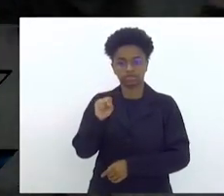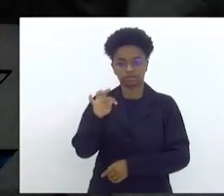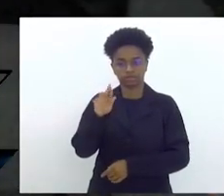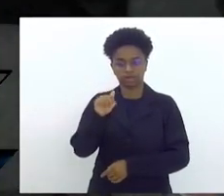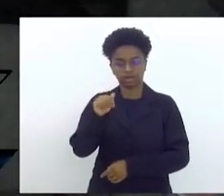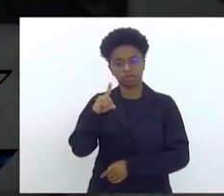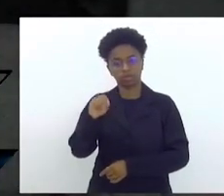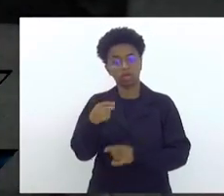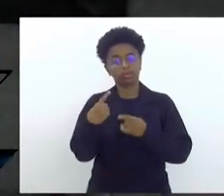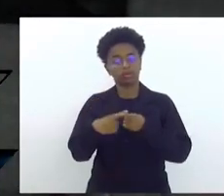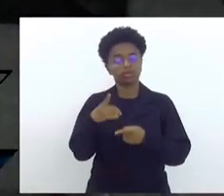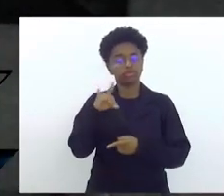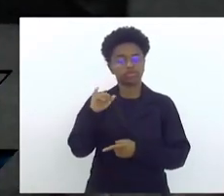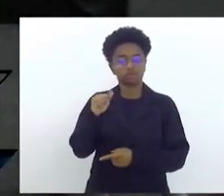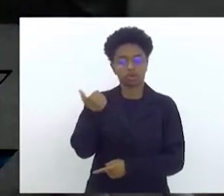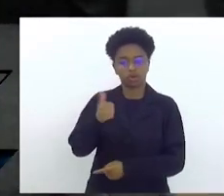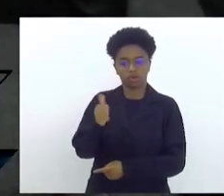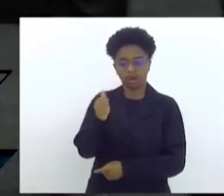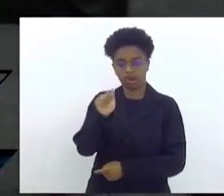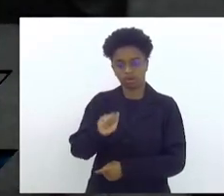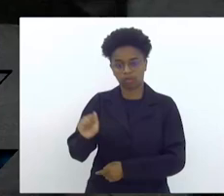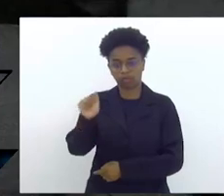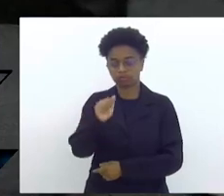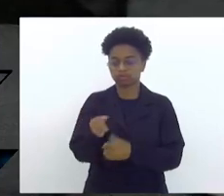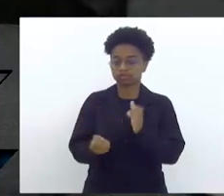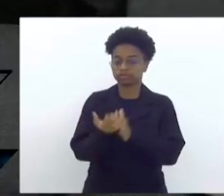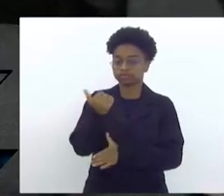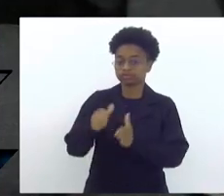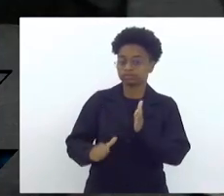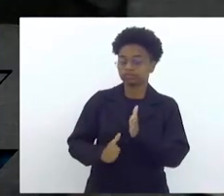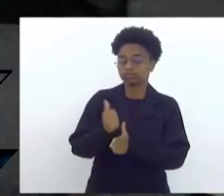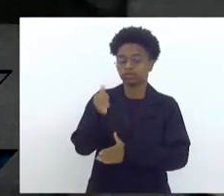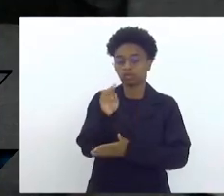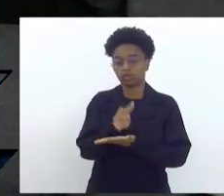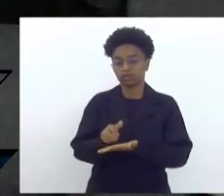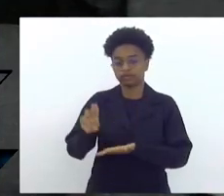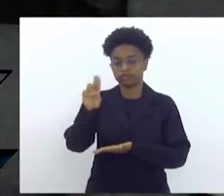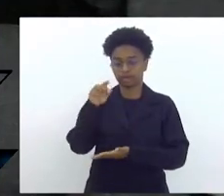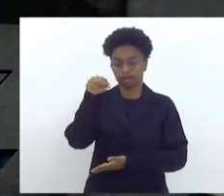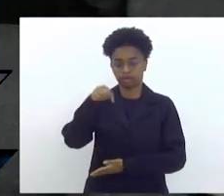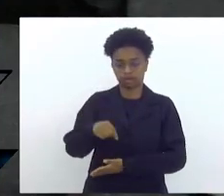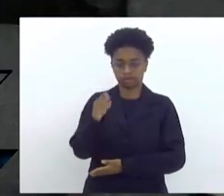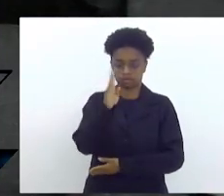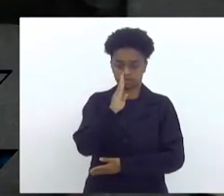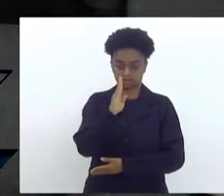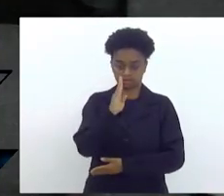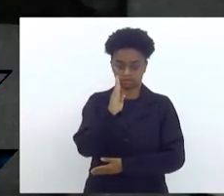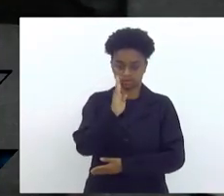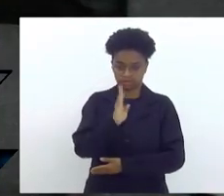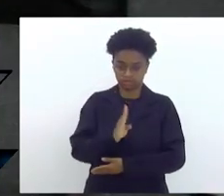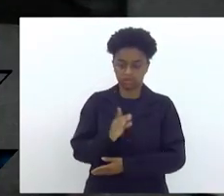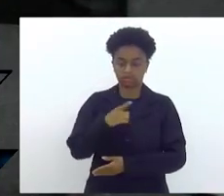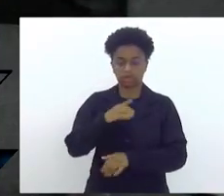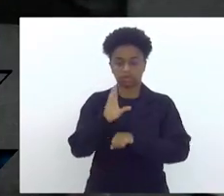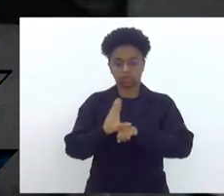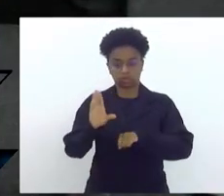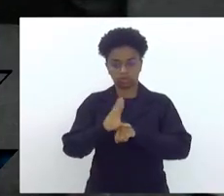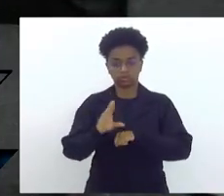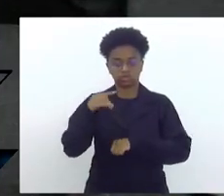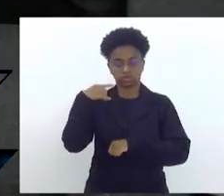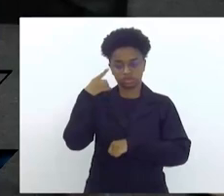dia 11 de Agosto também foi fundada a primeira Universidade do país com o curso de direito